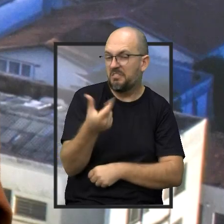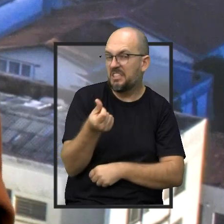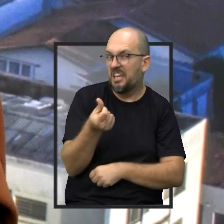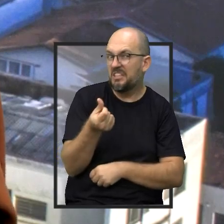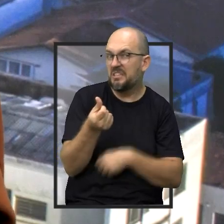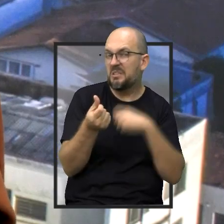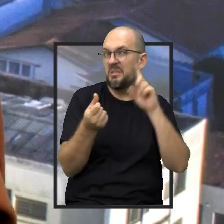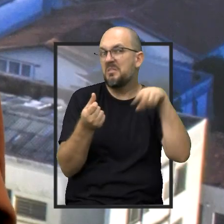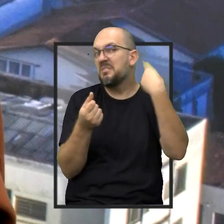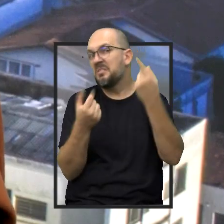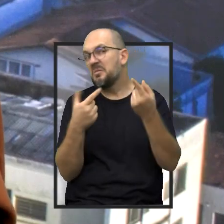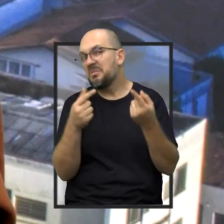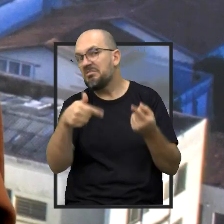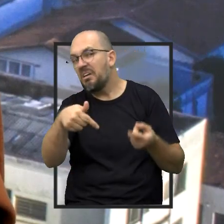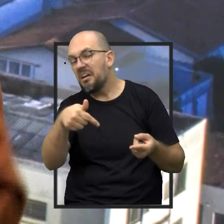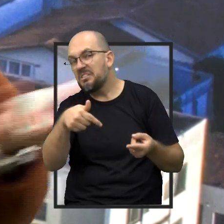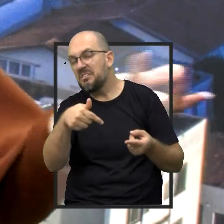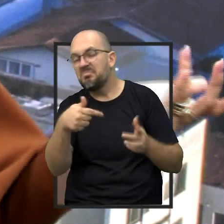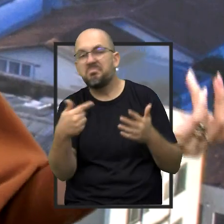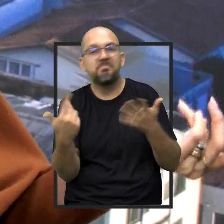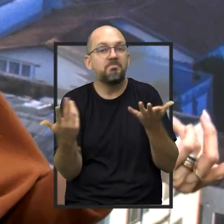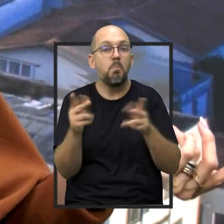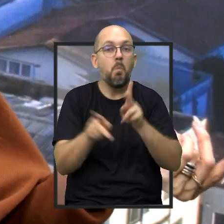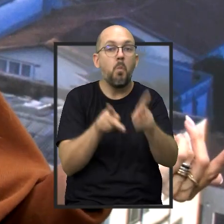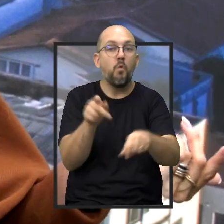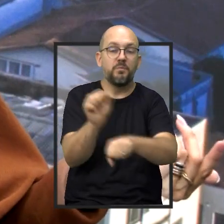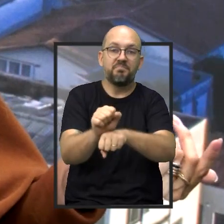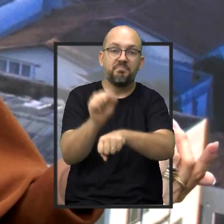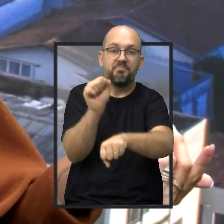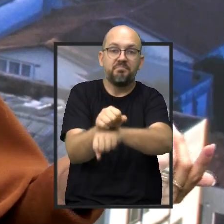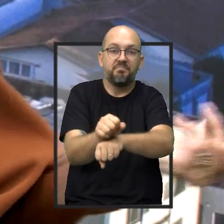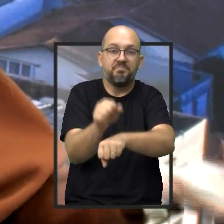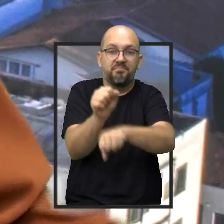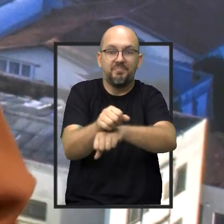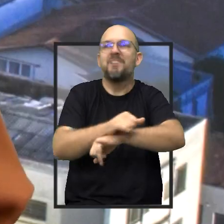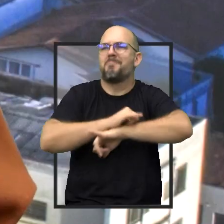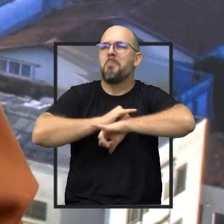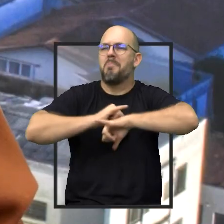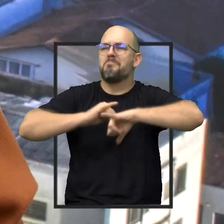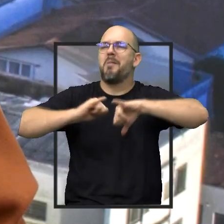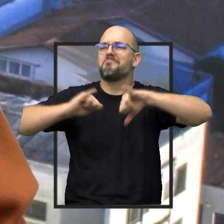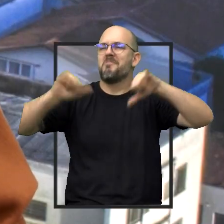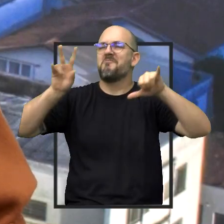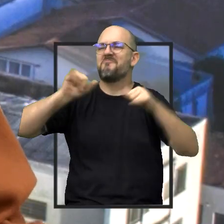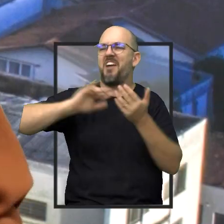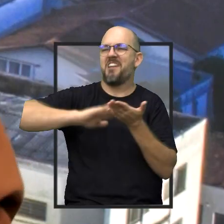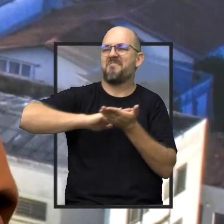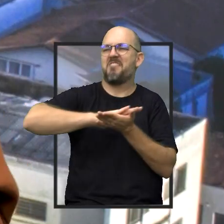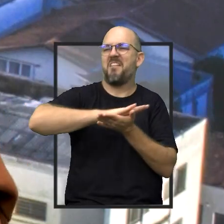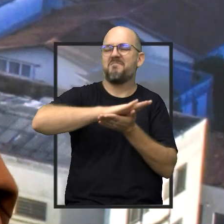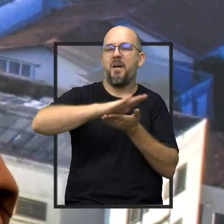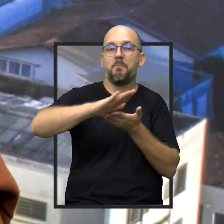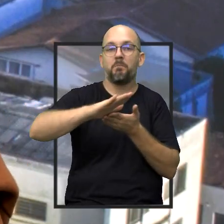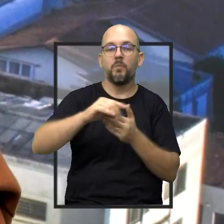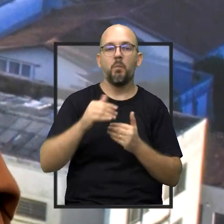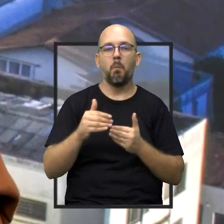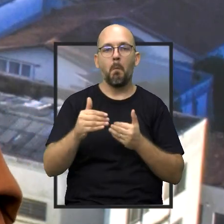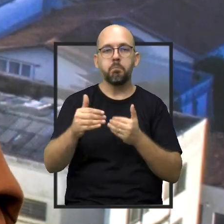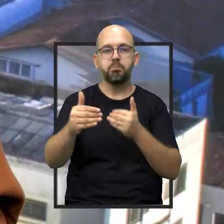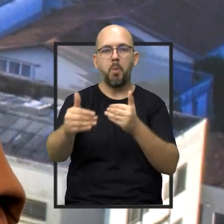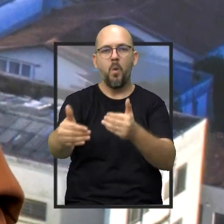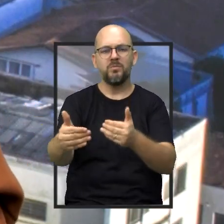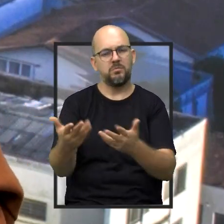e se não correr tudo bem? A população está esperando. Foi anunciado. E aí que a gente tem que